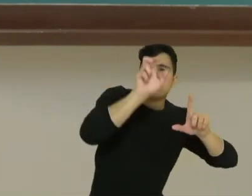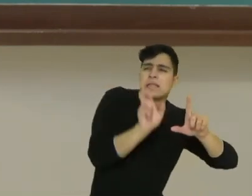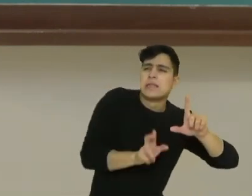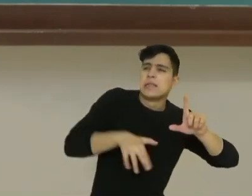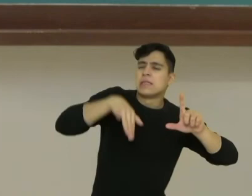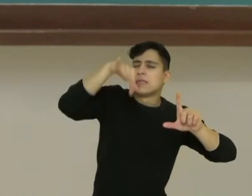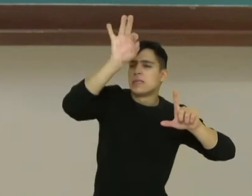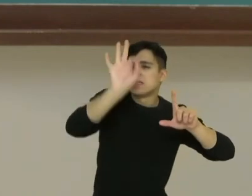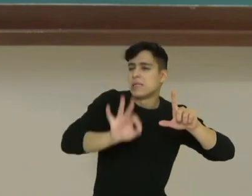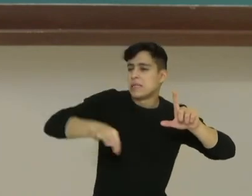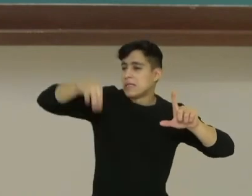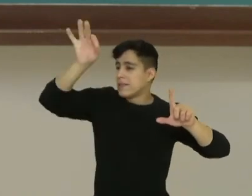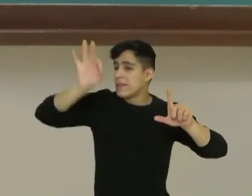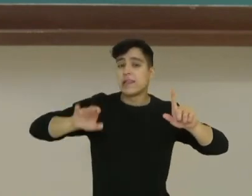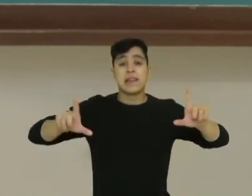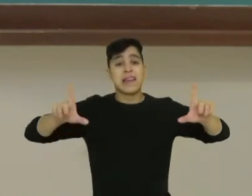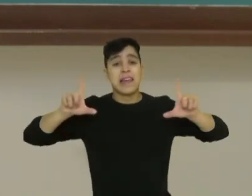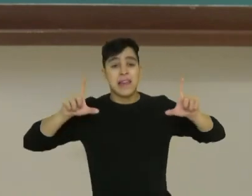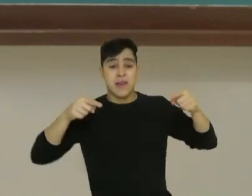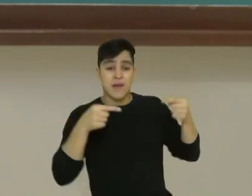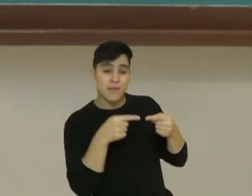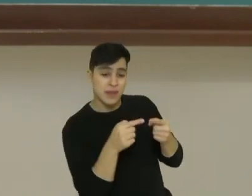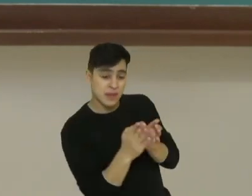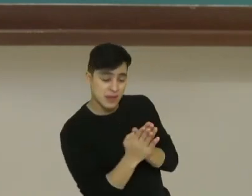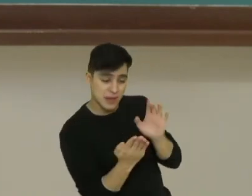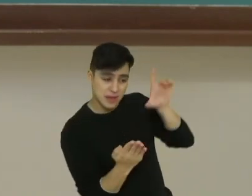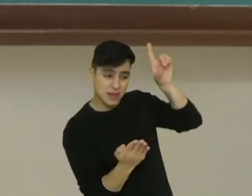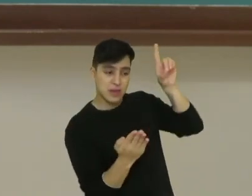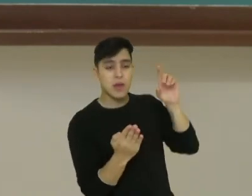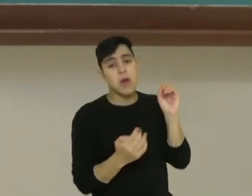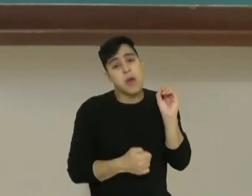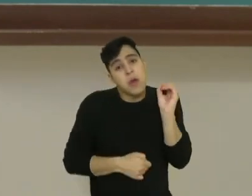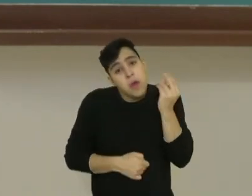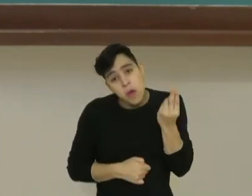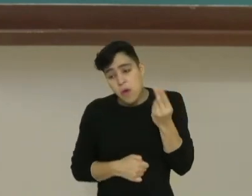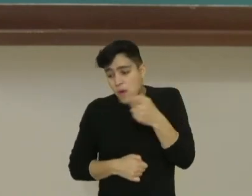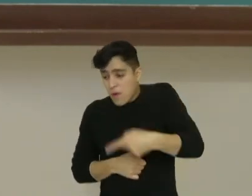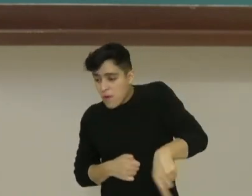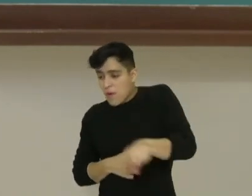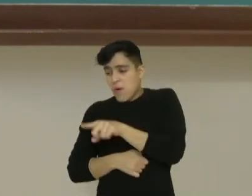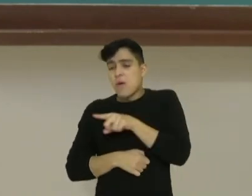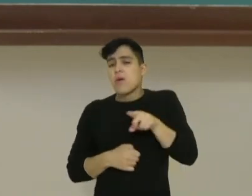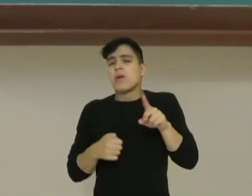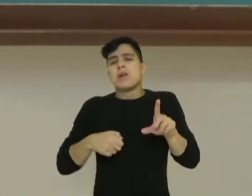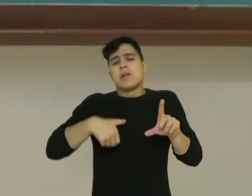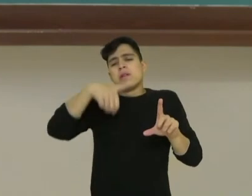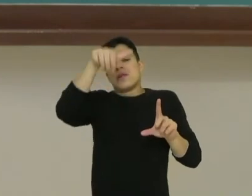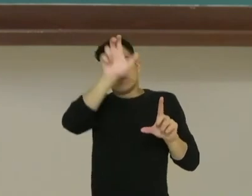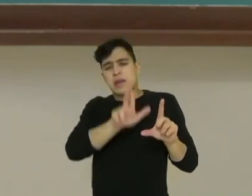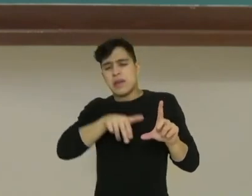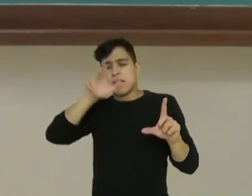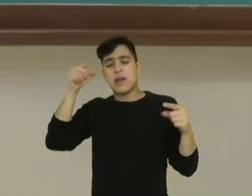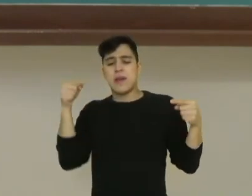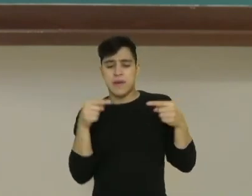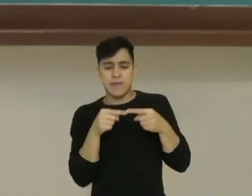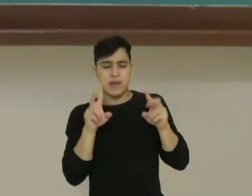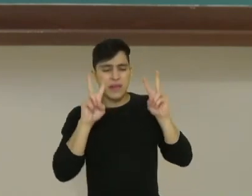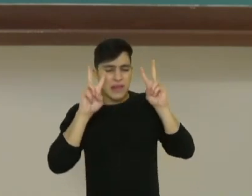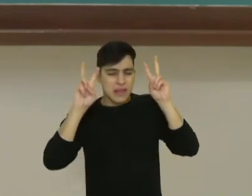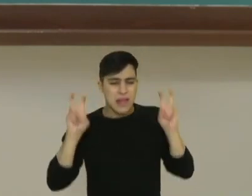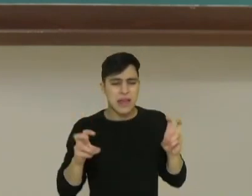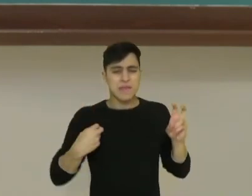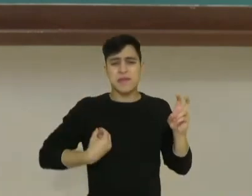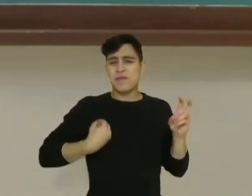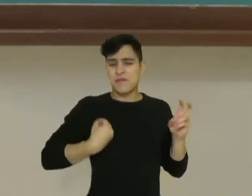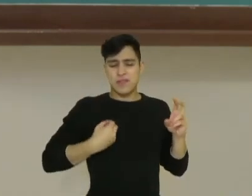pintavam cenas religiosas, né, ou cenas do cotidiano do período medieval. Então eles não romperam